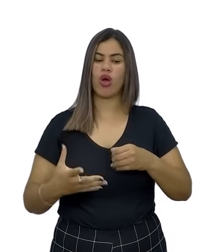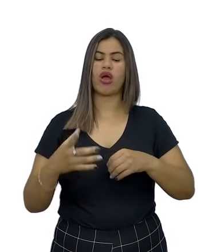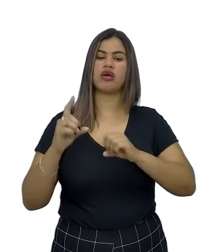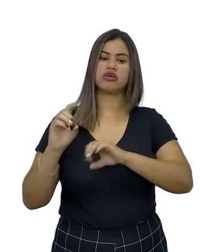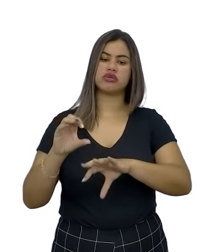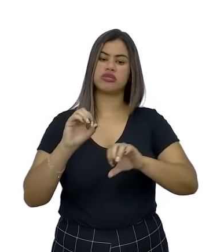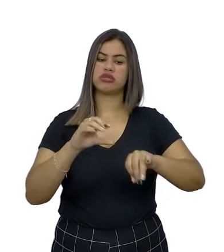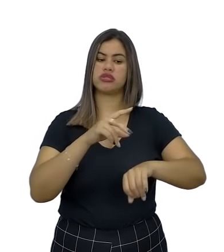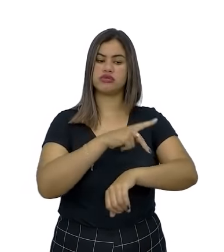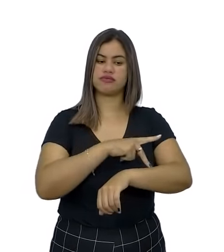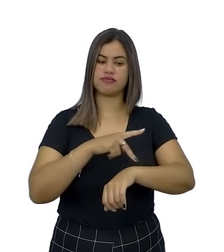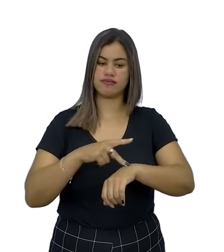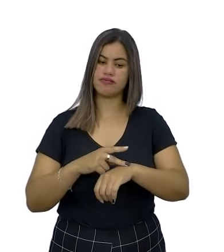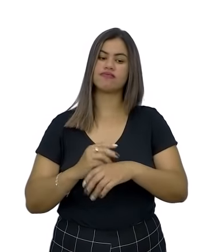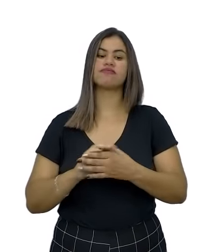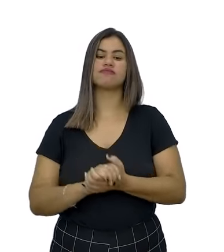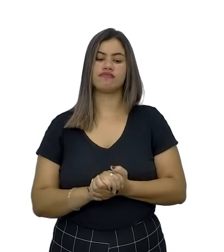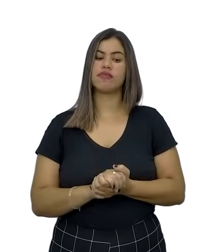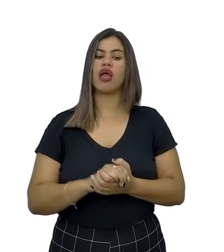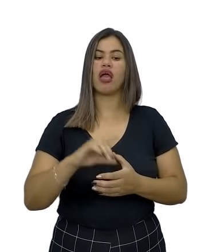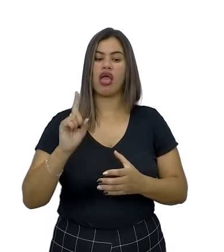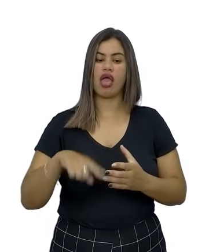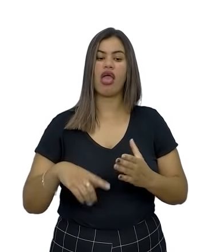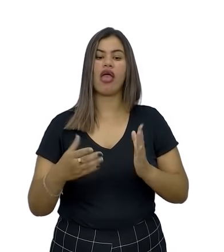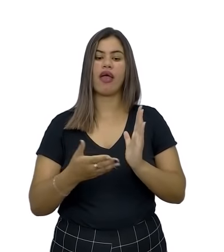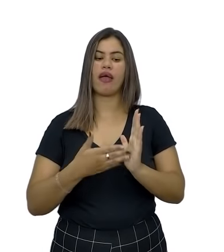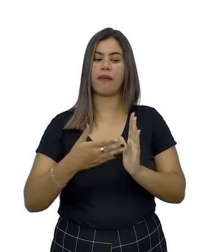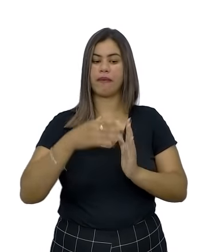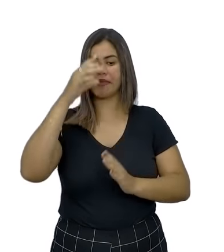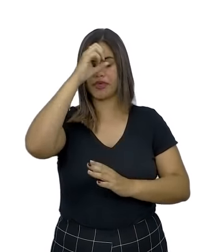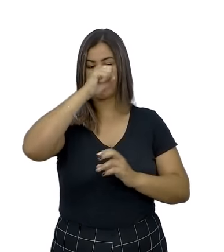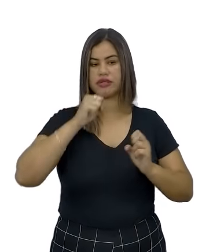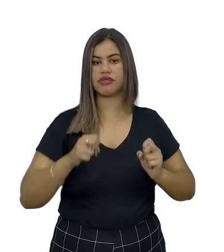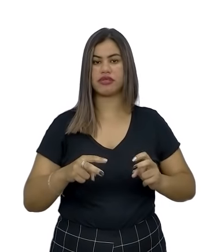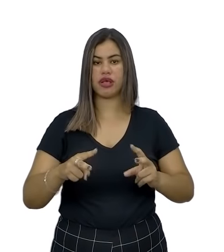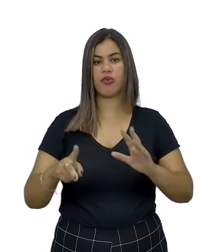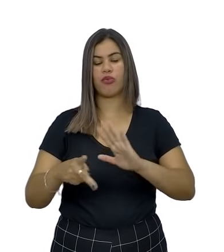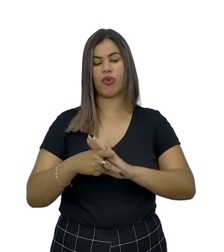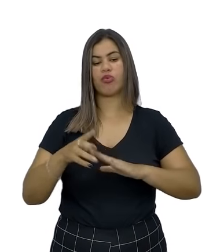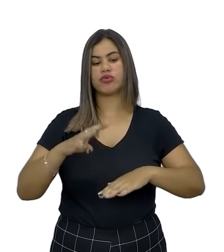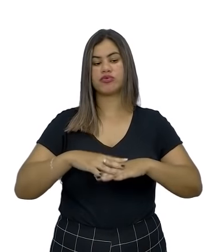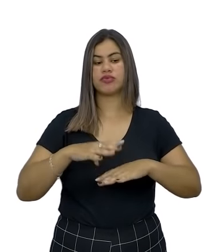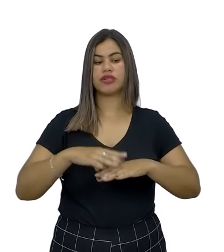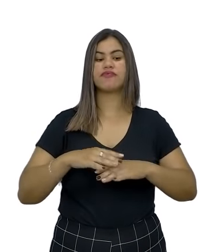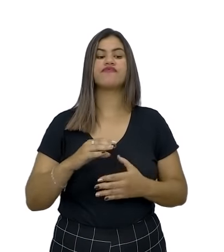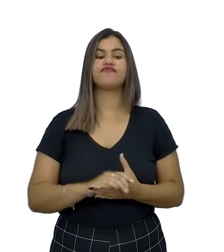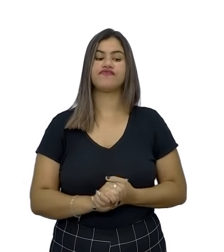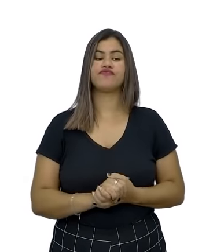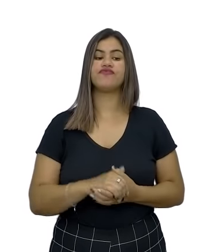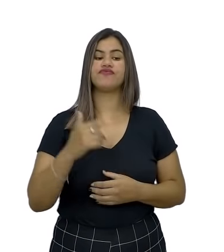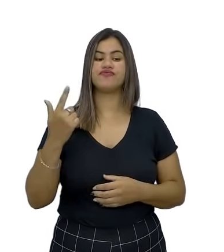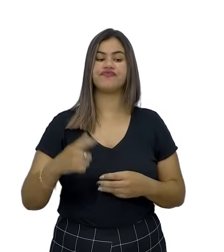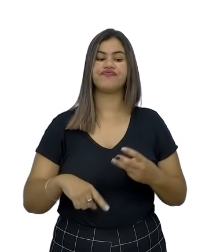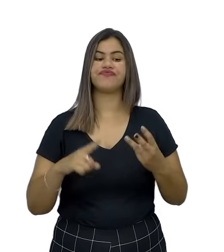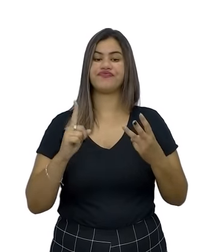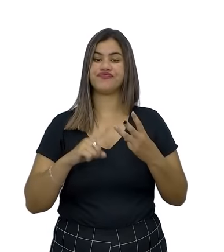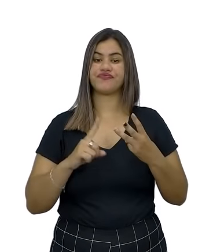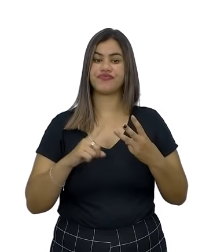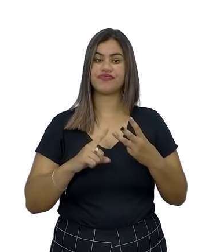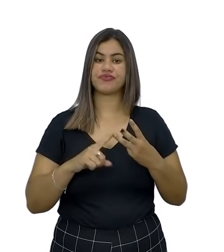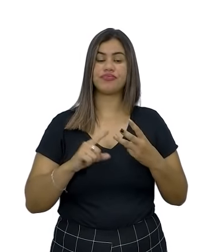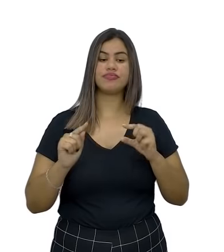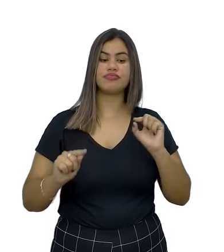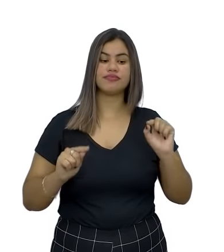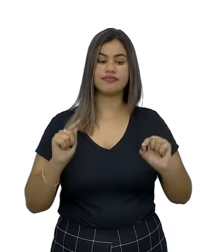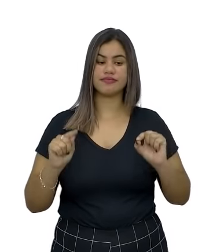do material, tá, do Aprender Sempre na nossa área de matemática. E a gente pretende também conversar aqui um